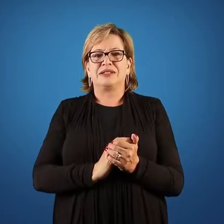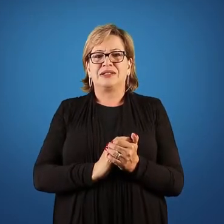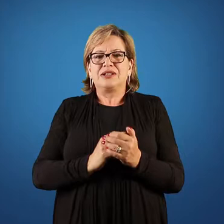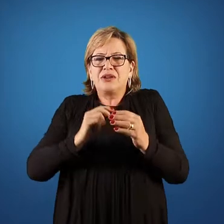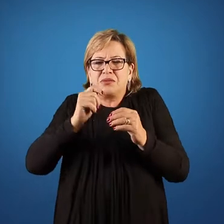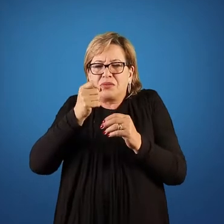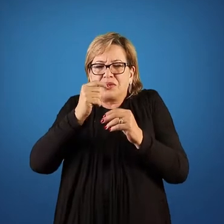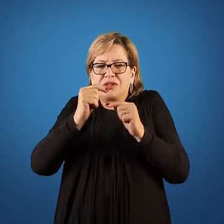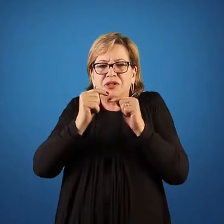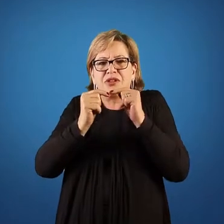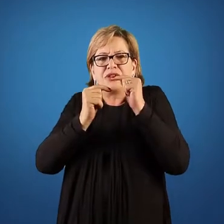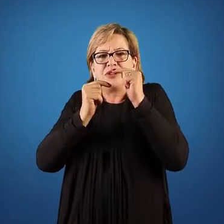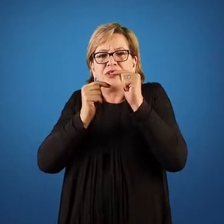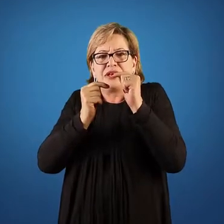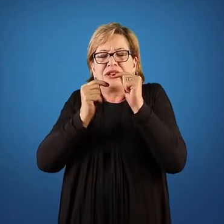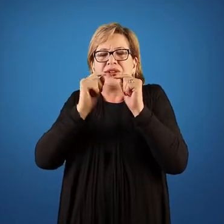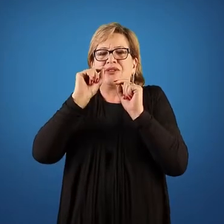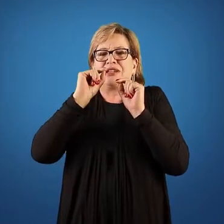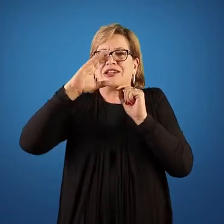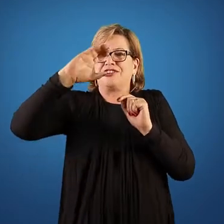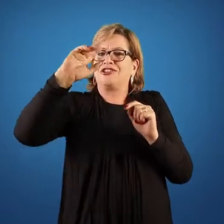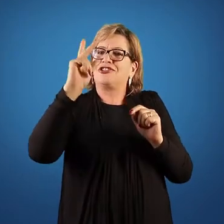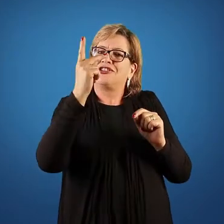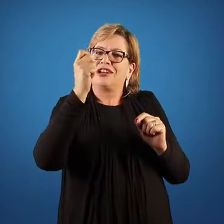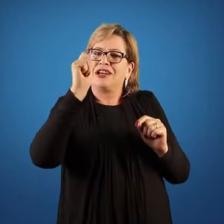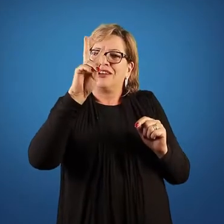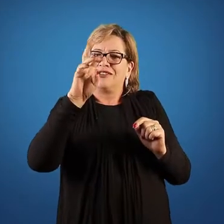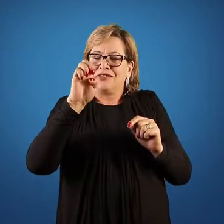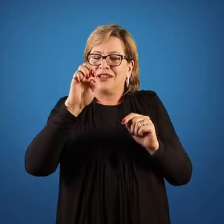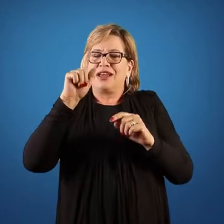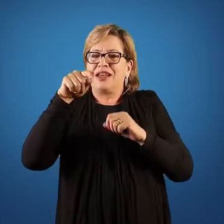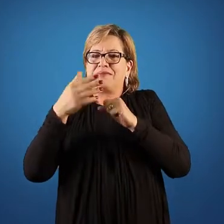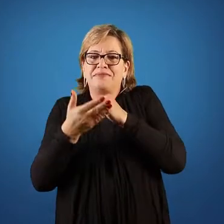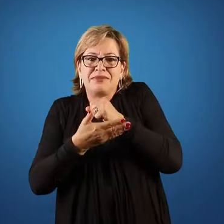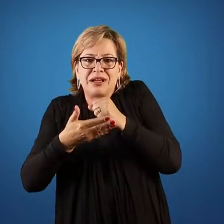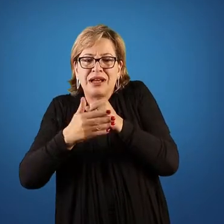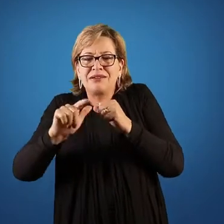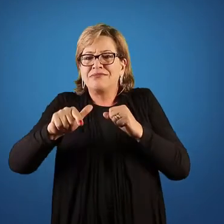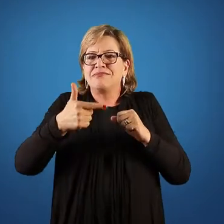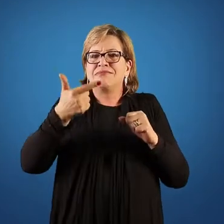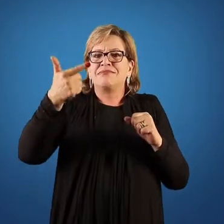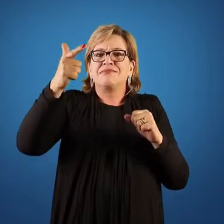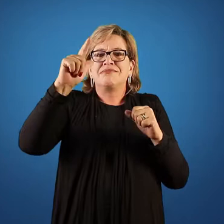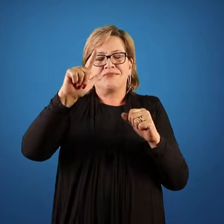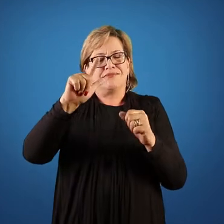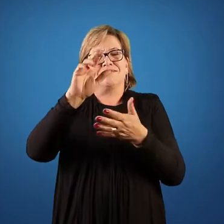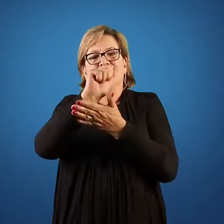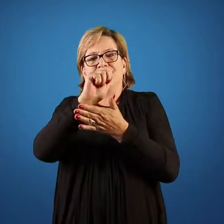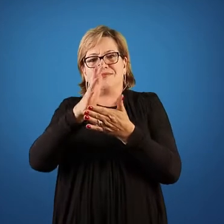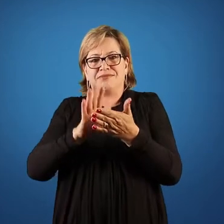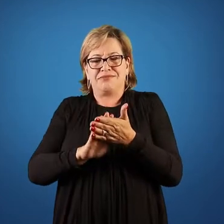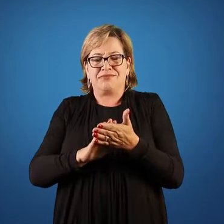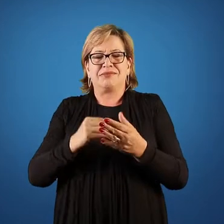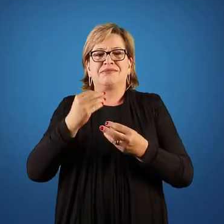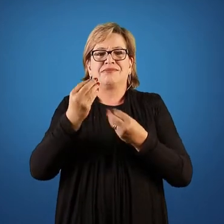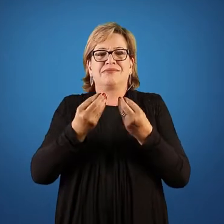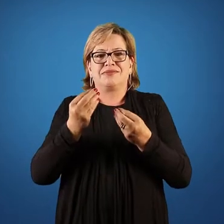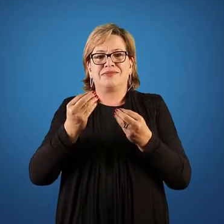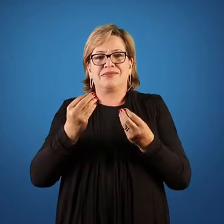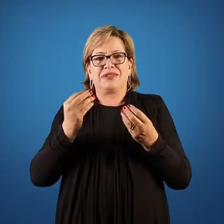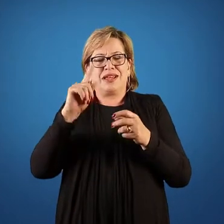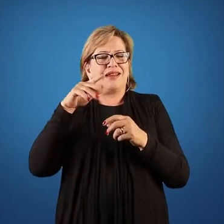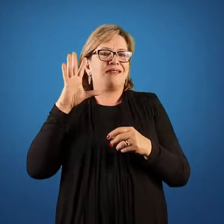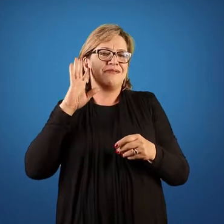Sobe um pouquinho. Então, a chave de pé, pessoal, ela é base para diversos outros elementos, né? Então, ela é um